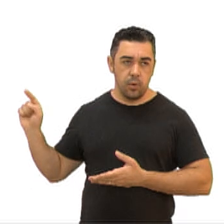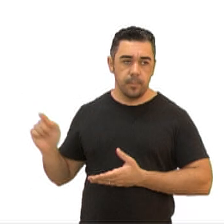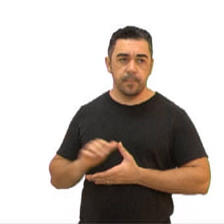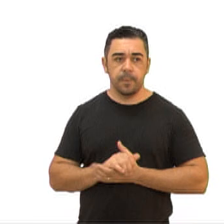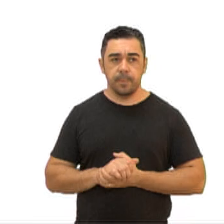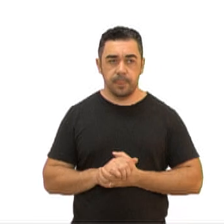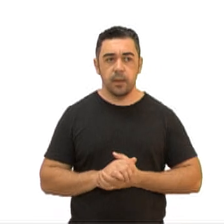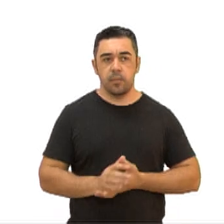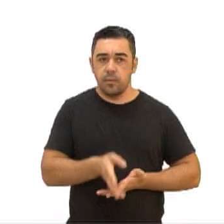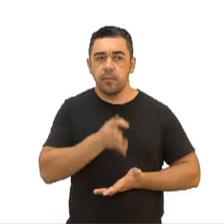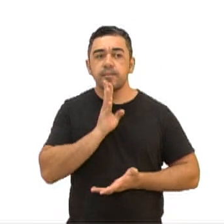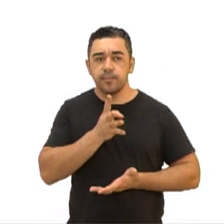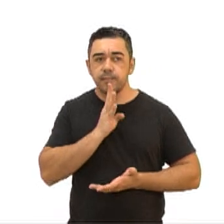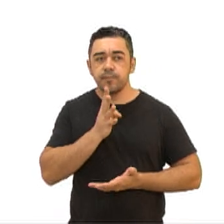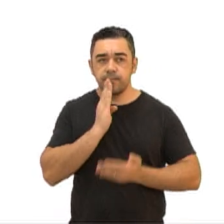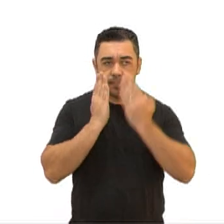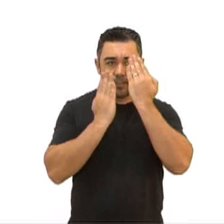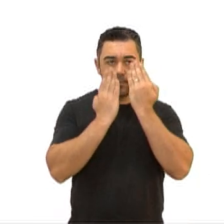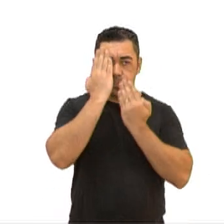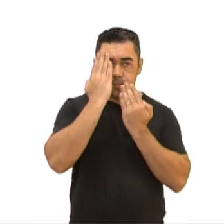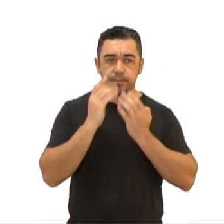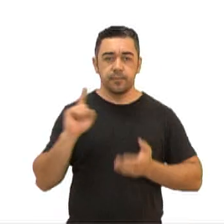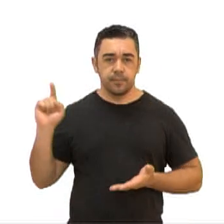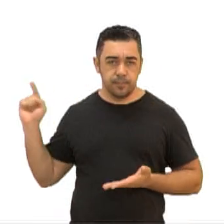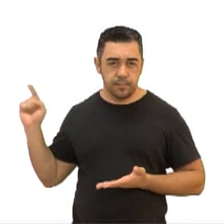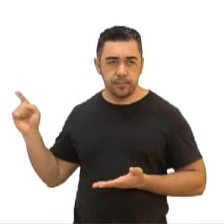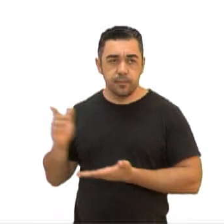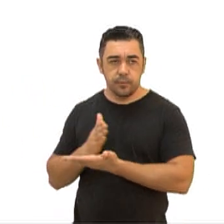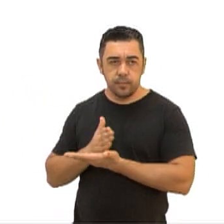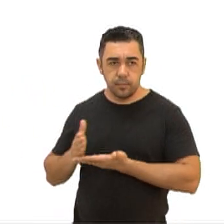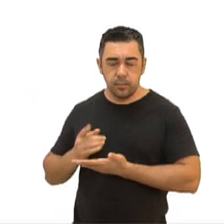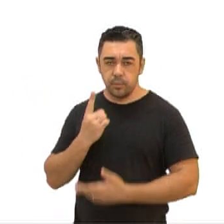Essa é uma obra bem conhecida do Picasso, da fase